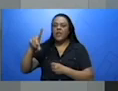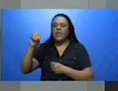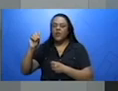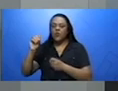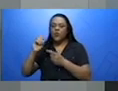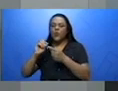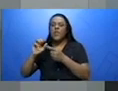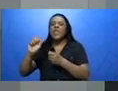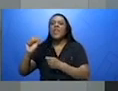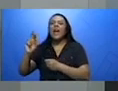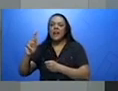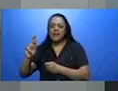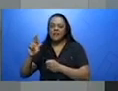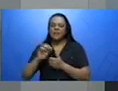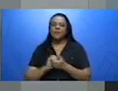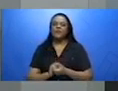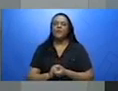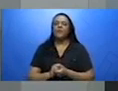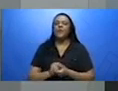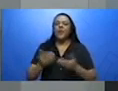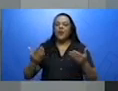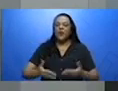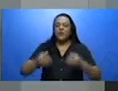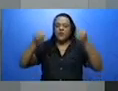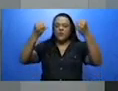vocês entenderem direitinho?